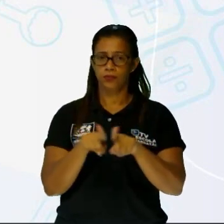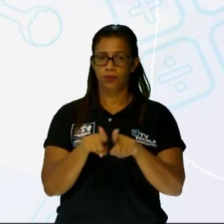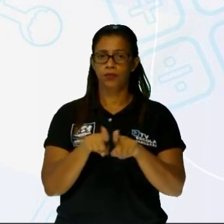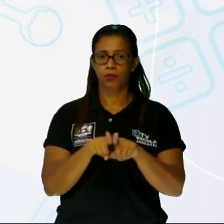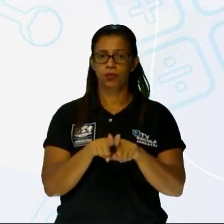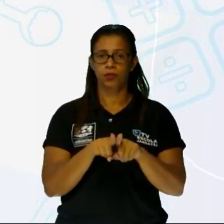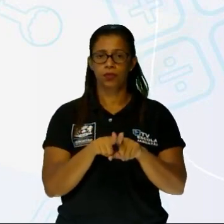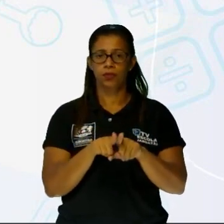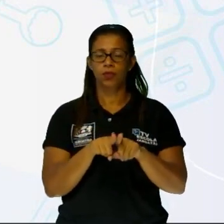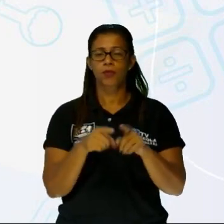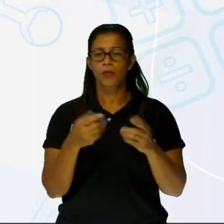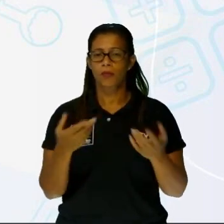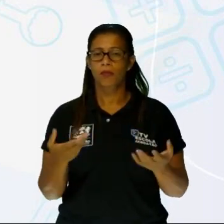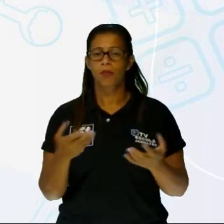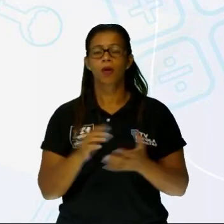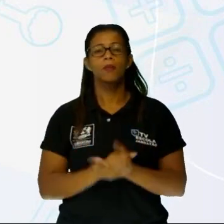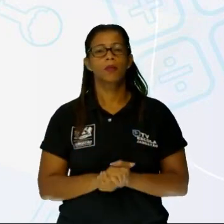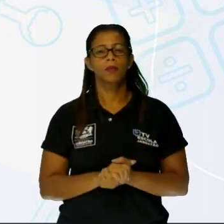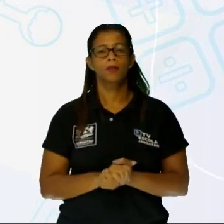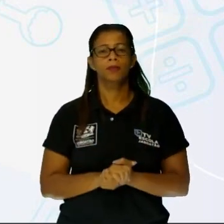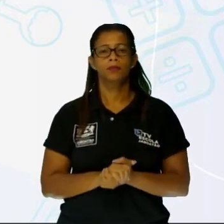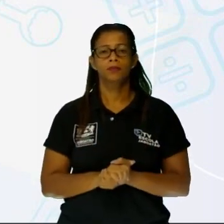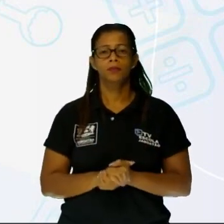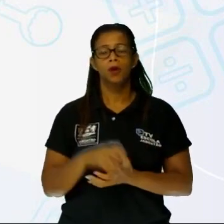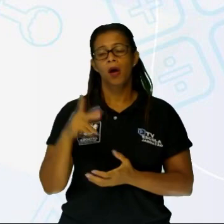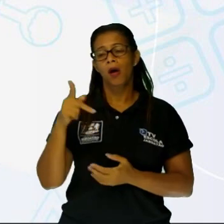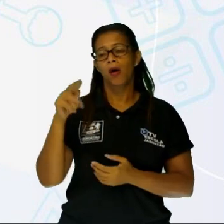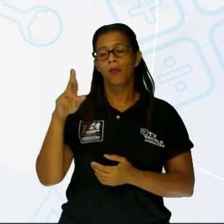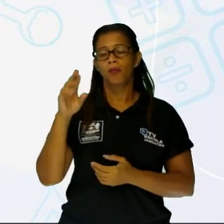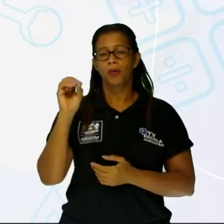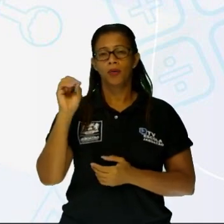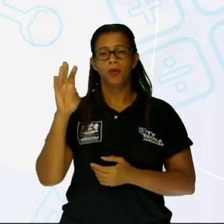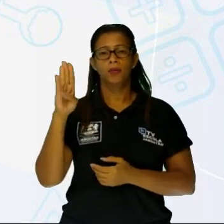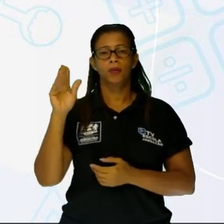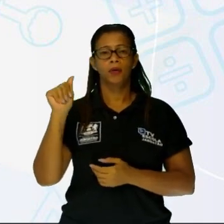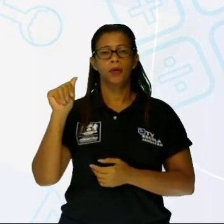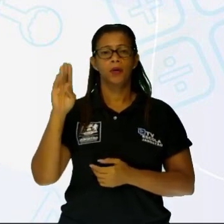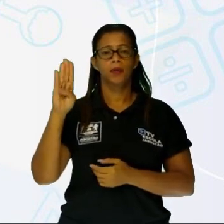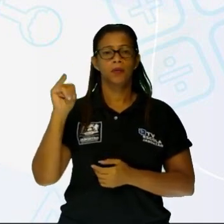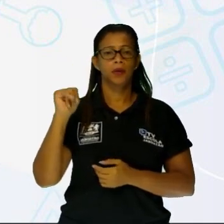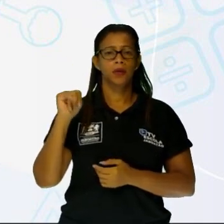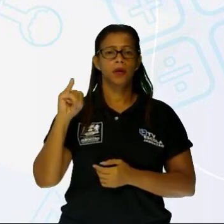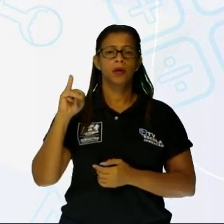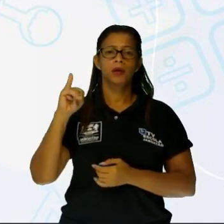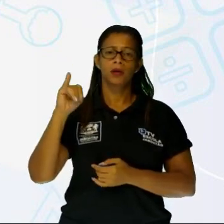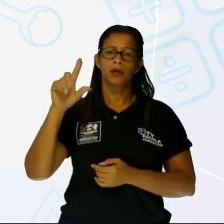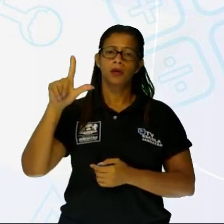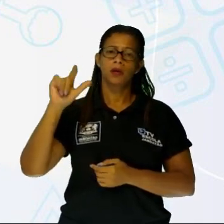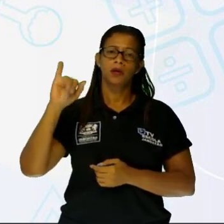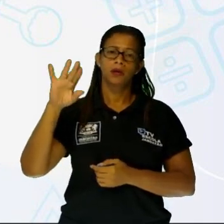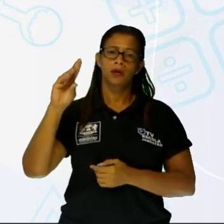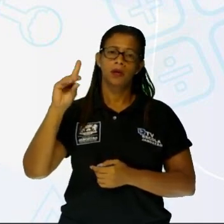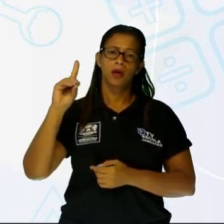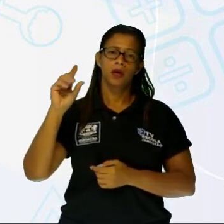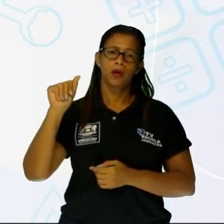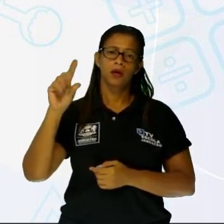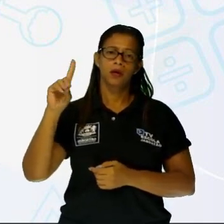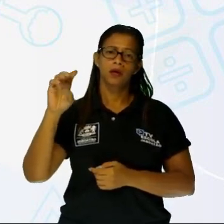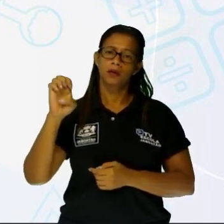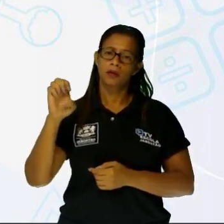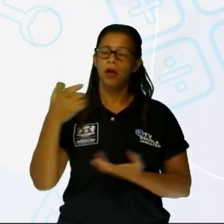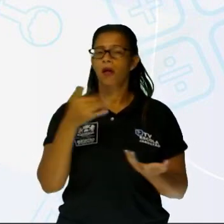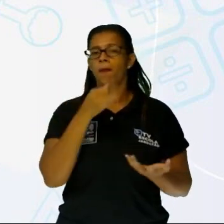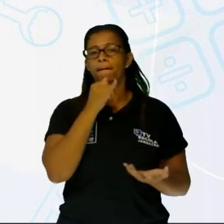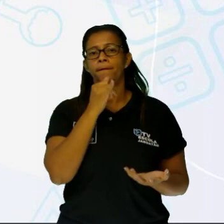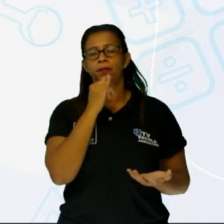probabilidade. Probabilidade é algo que eu não sei, certo? Dá uma olhada aí nessa garota, olha só. Ela